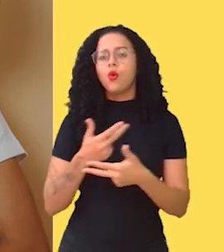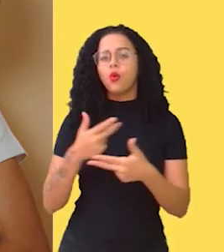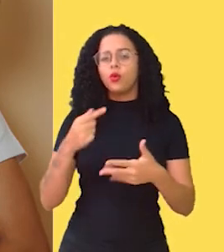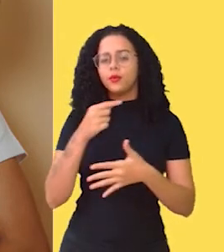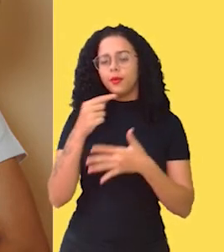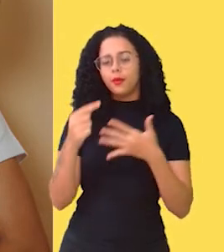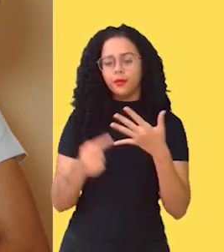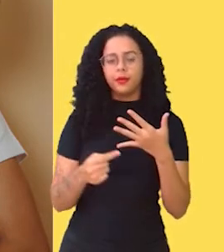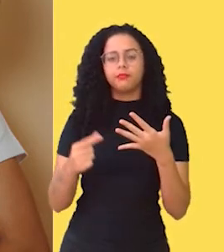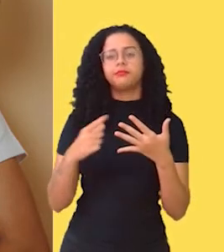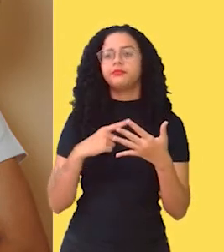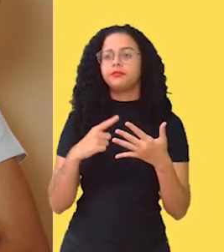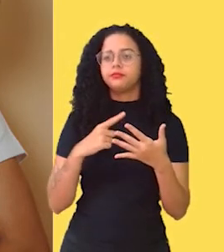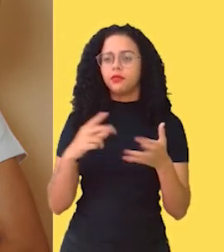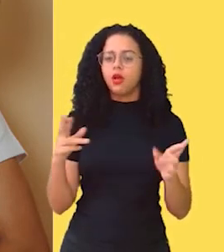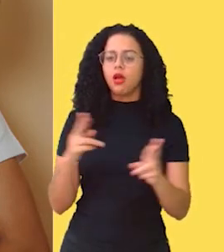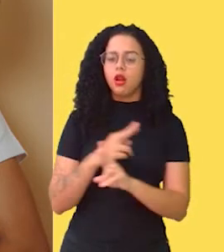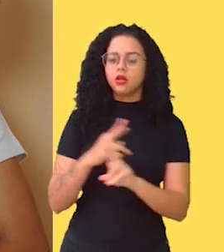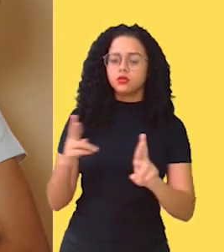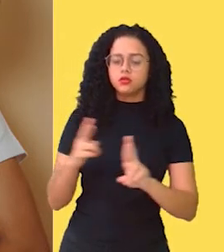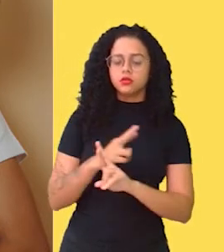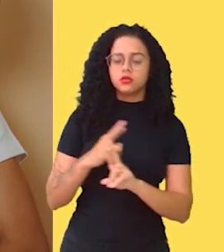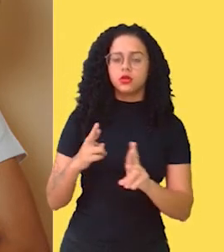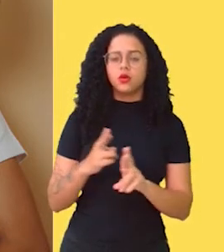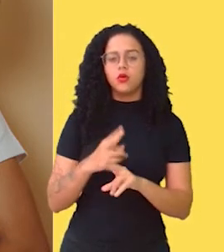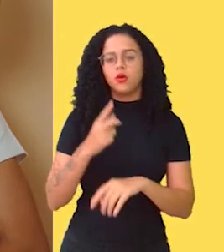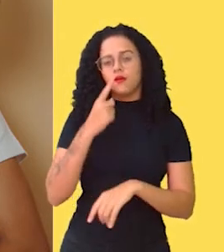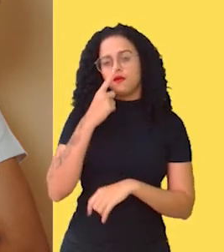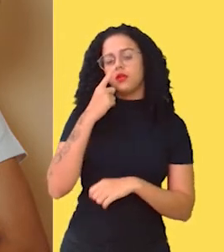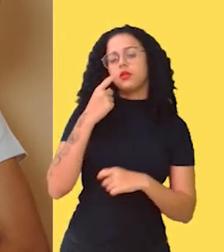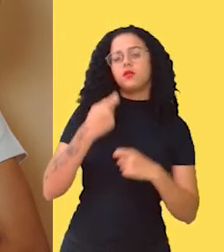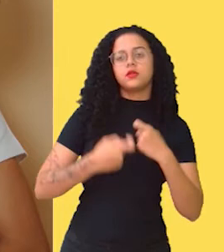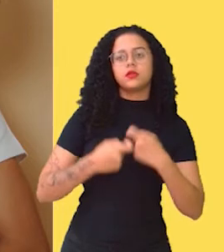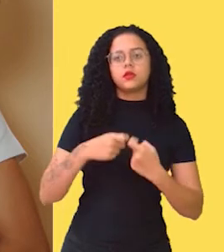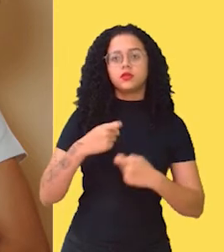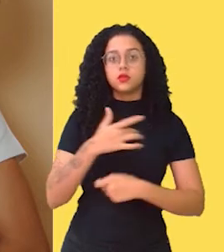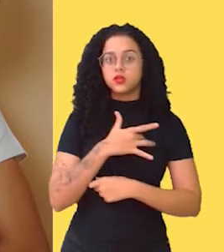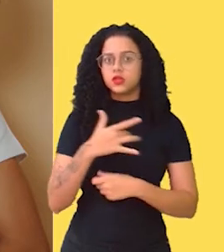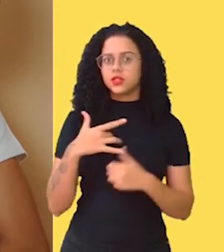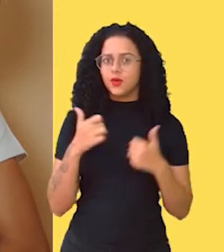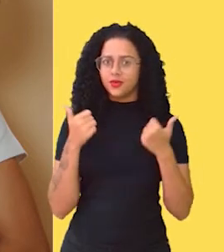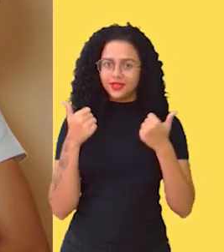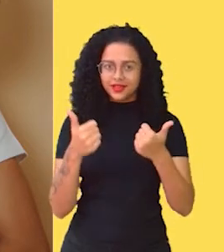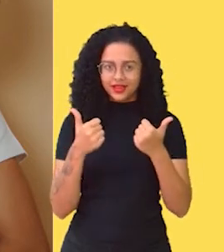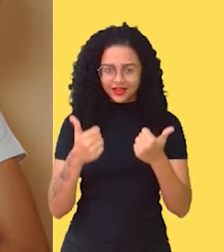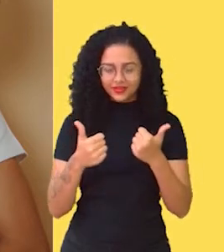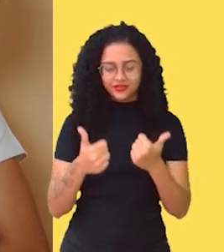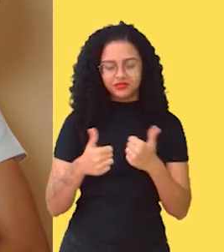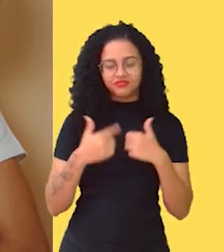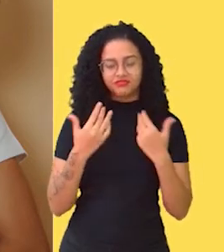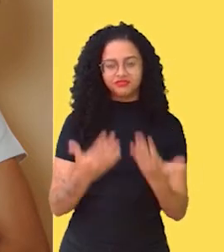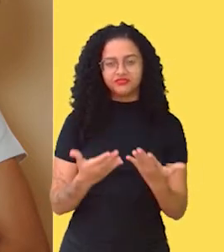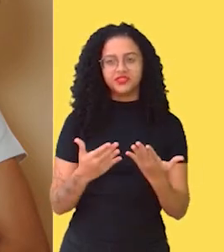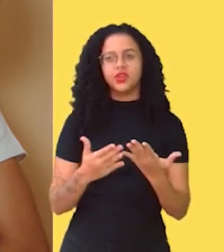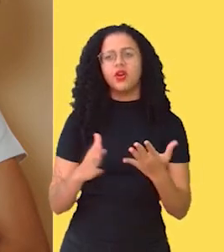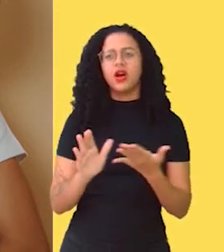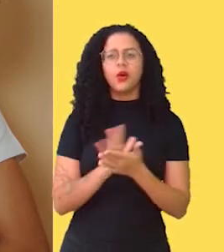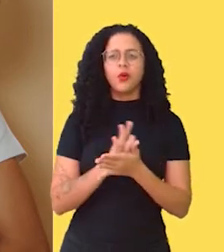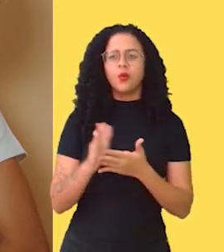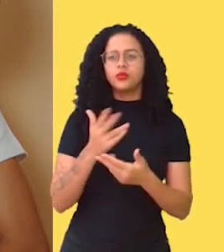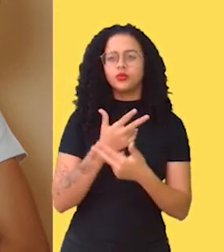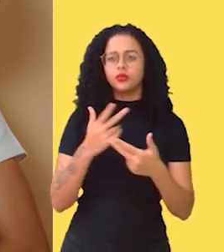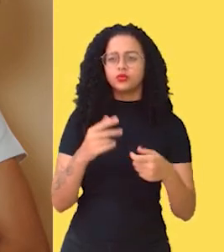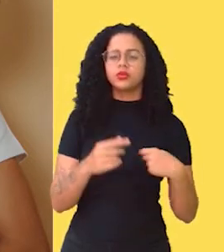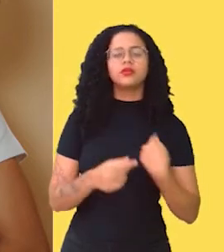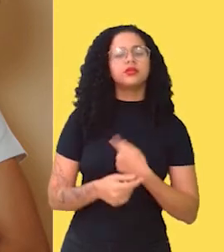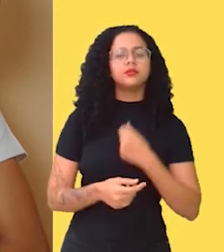vão constituir uma relação afetivo-sexual saudável, né? Então, nos elementos que a gente tem que pensar e